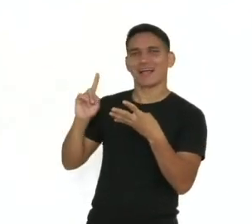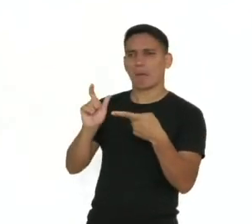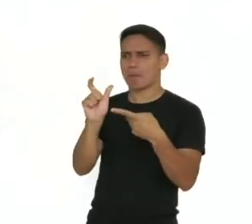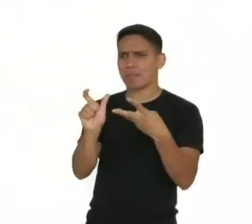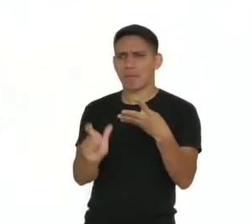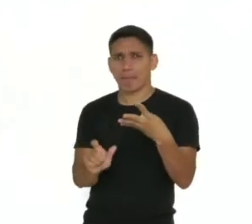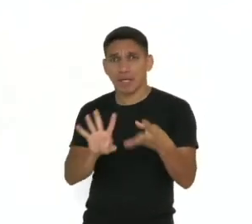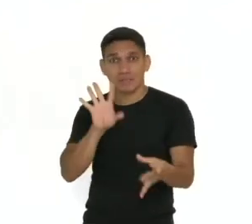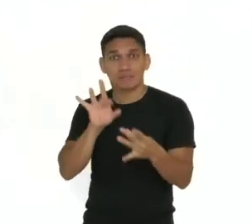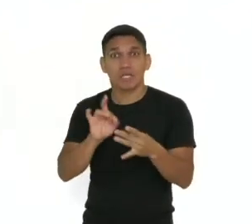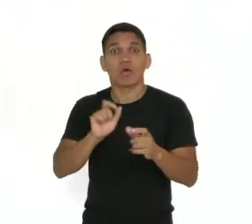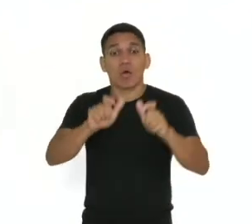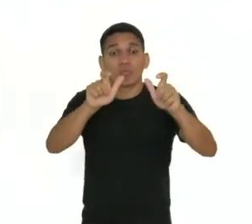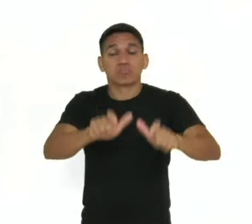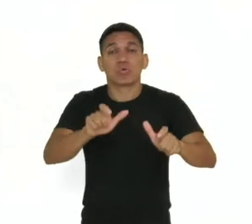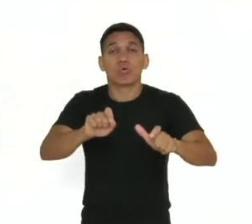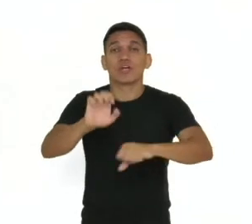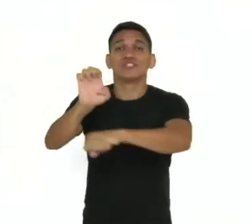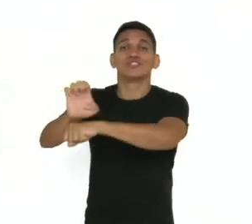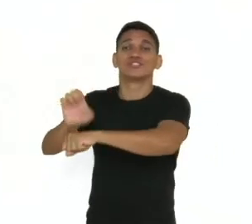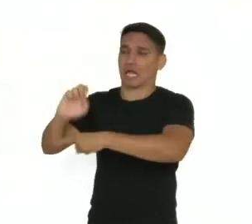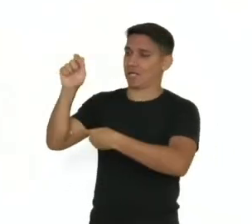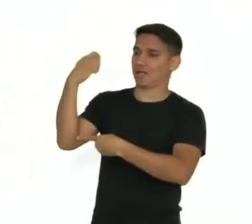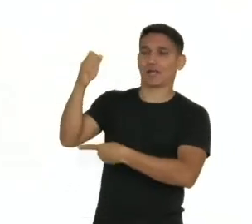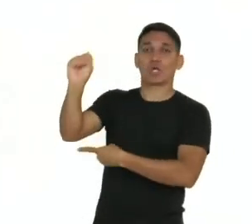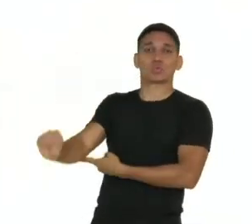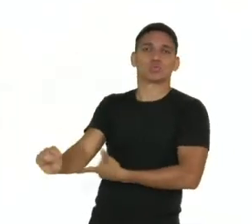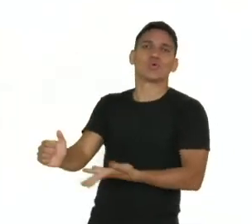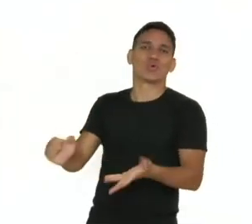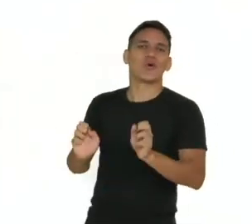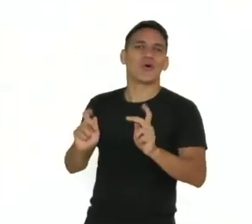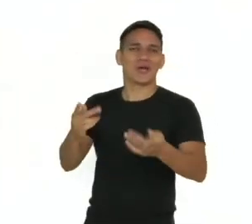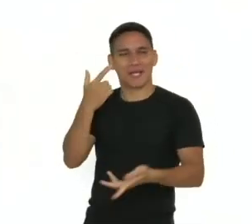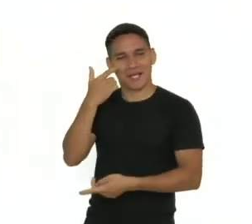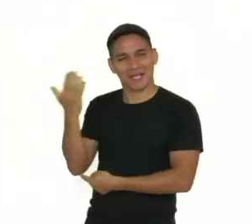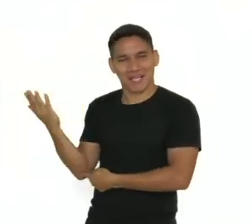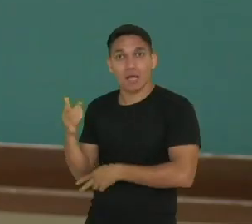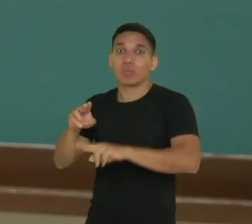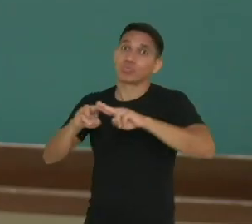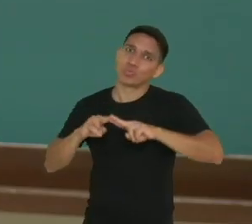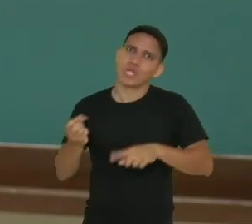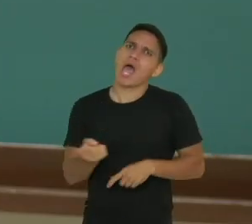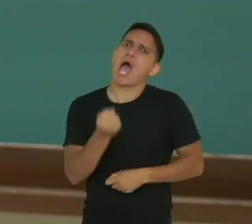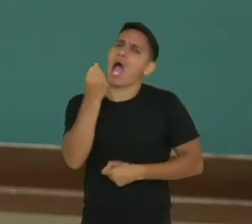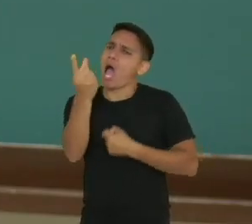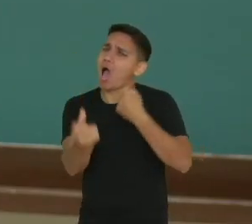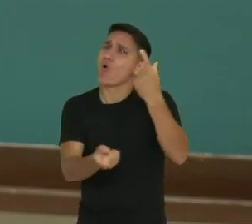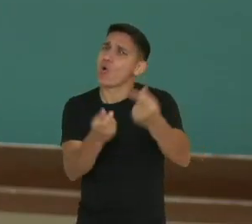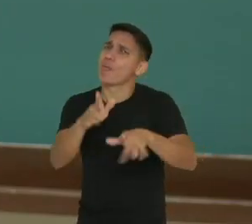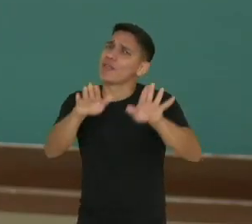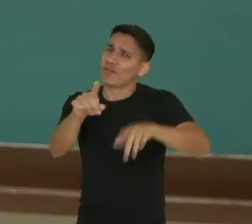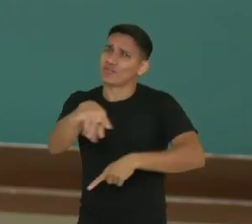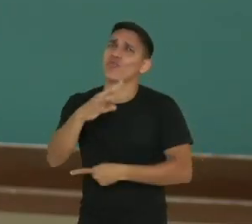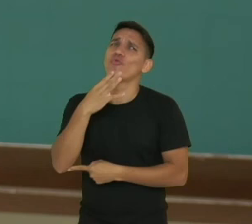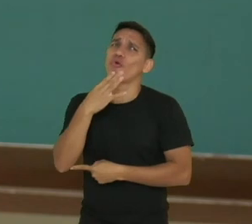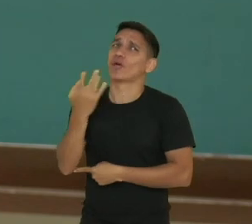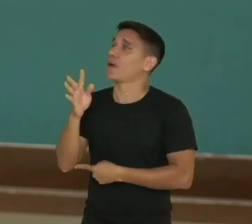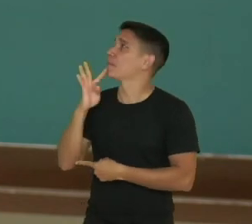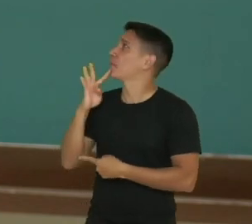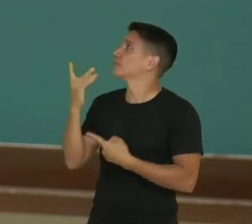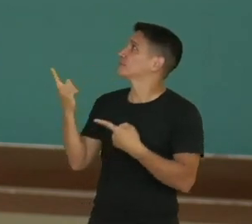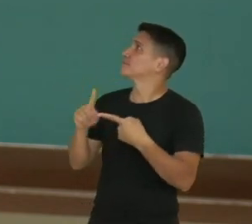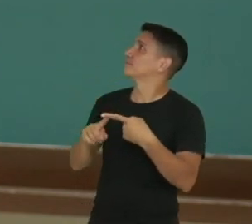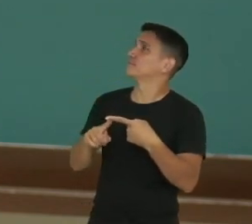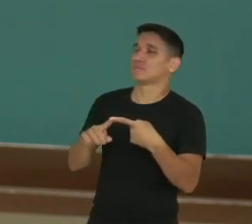vocabulário regional do estado do Rio Grande do Sul, certo? Então, algumas talvez vocês já sabiam, por exemplo,